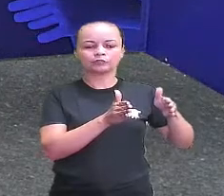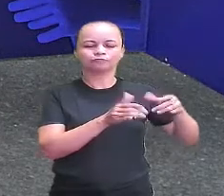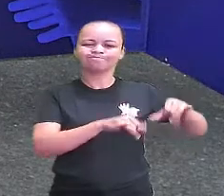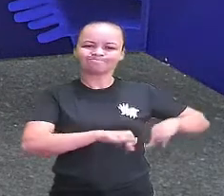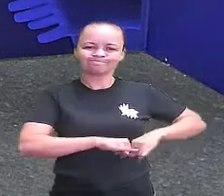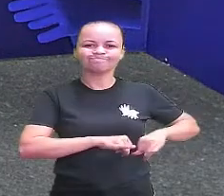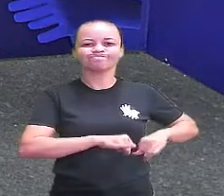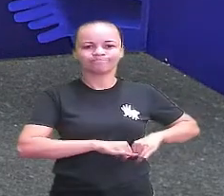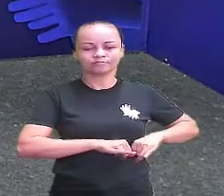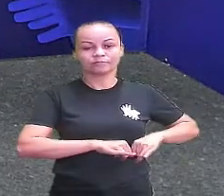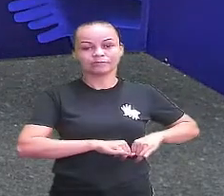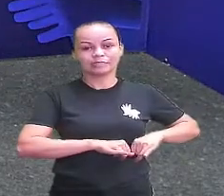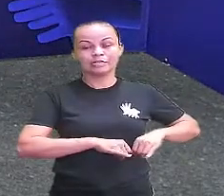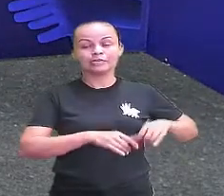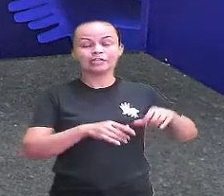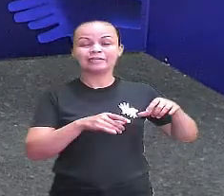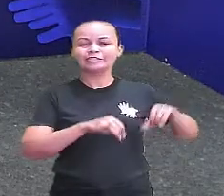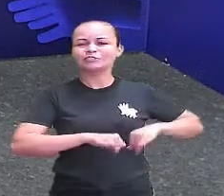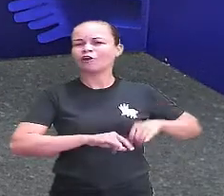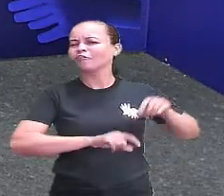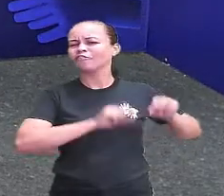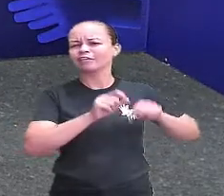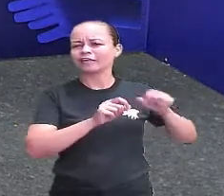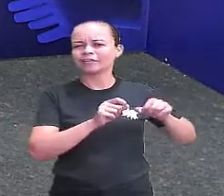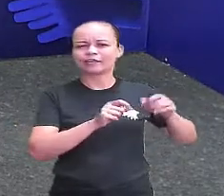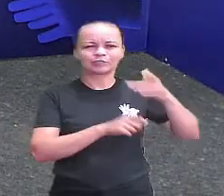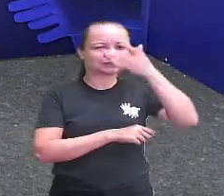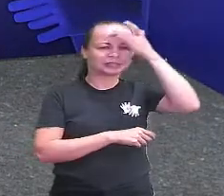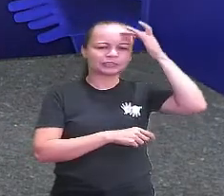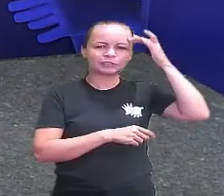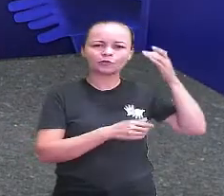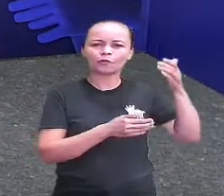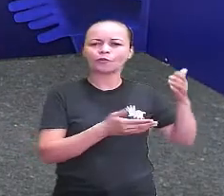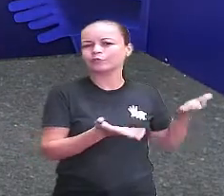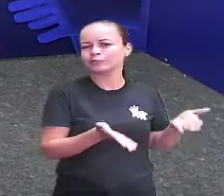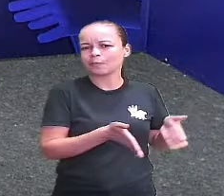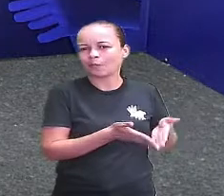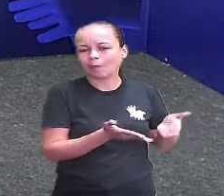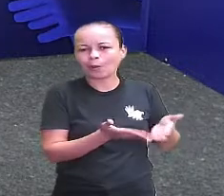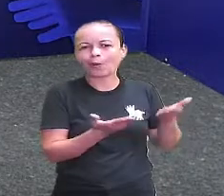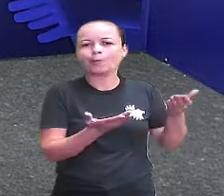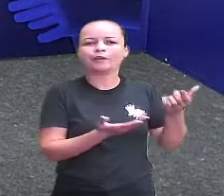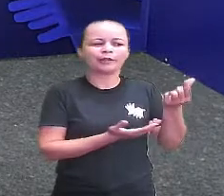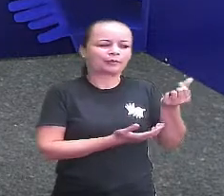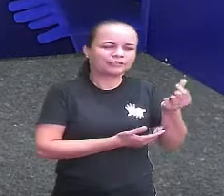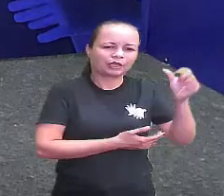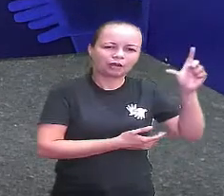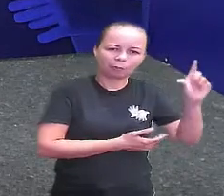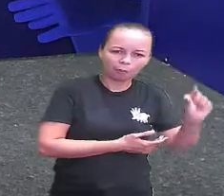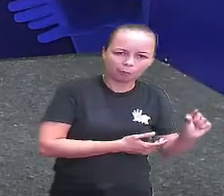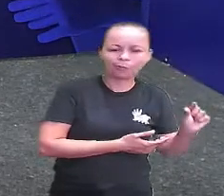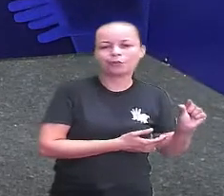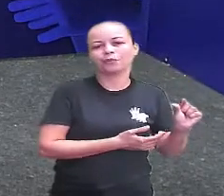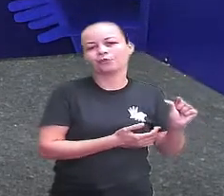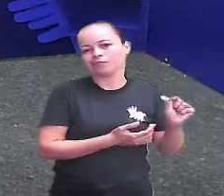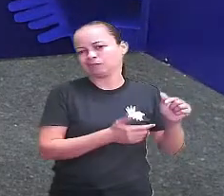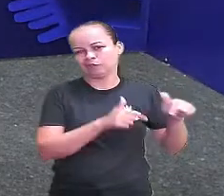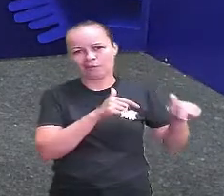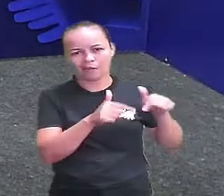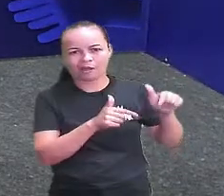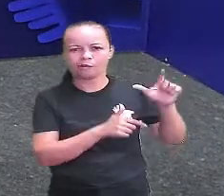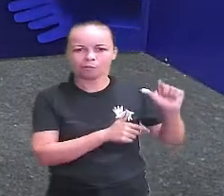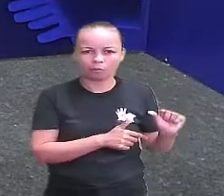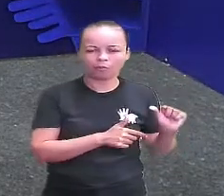sofrer. E sempre quem sofre são aqueles menos favorecidos, os que não têm condições financeiras tanto para se